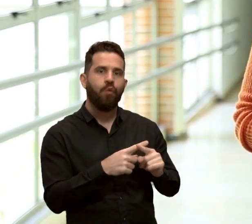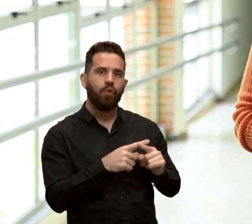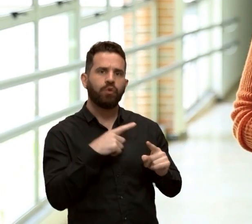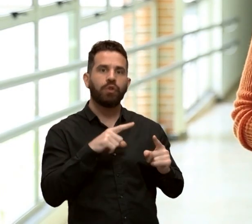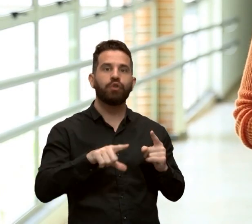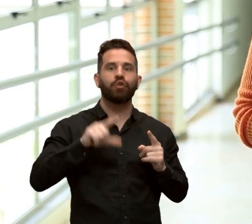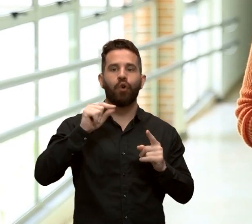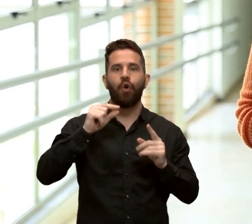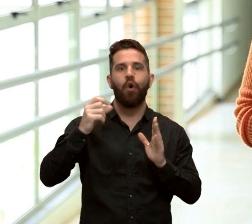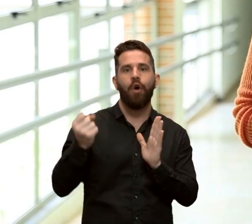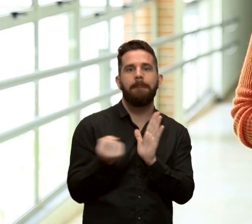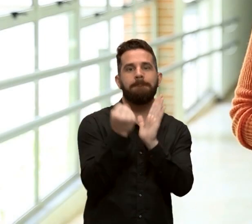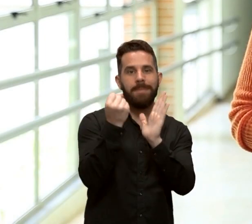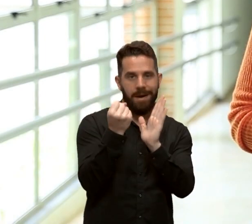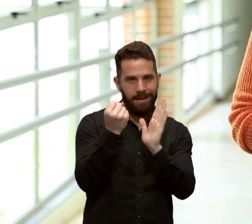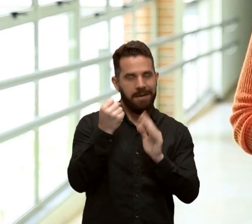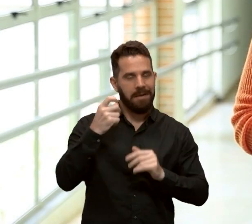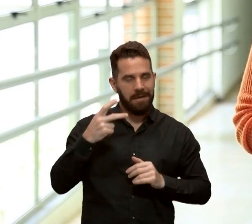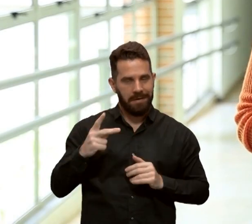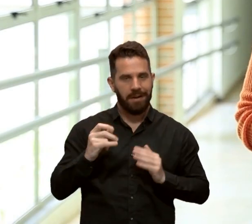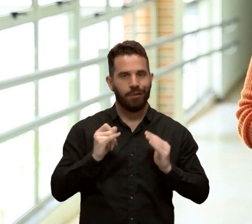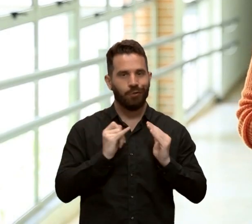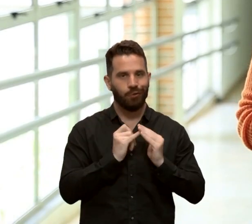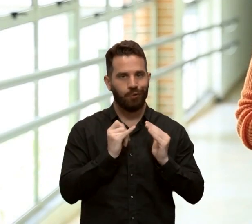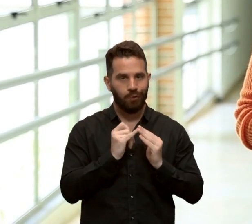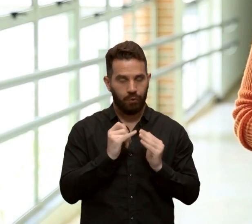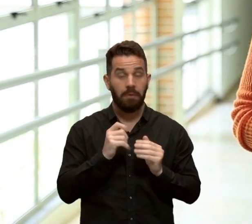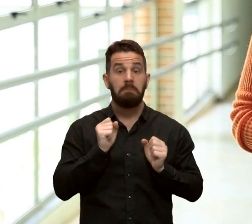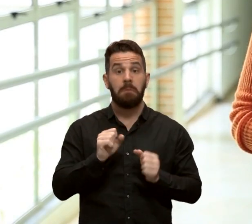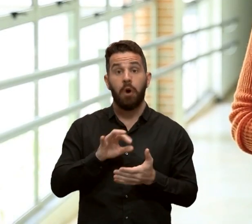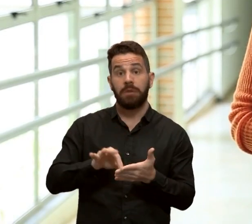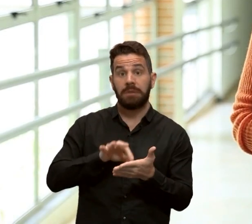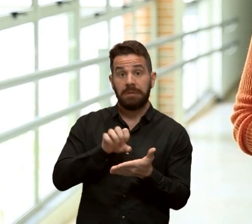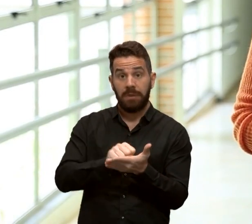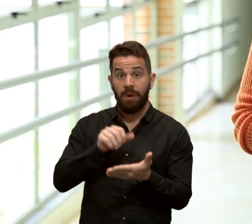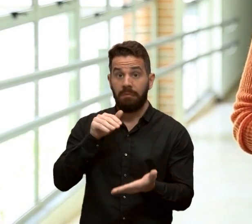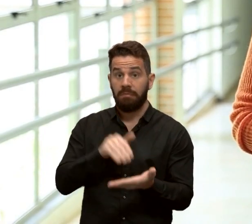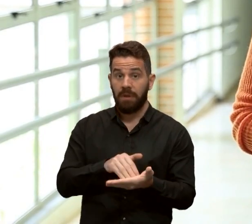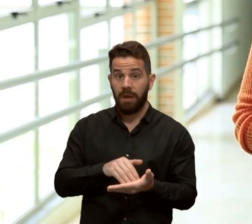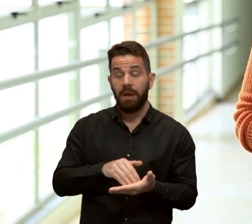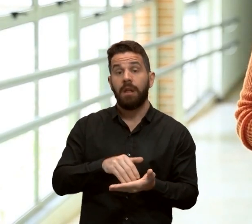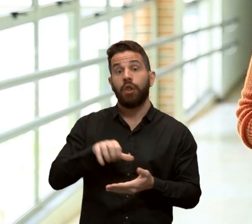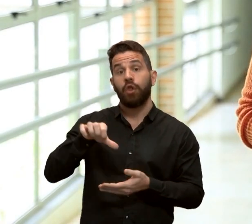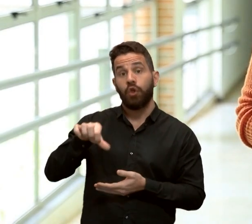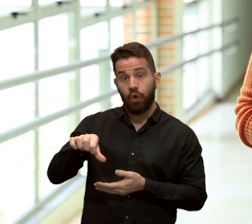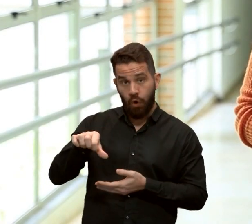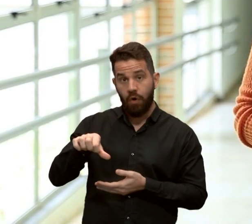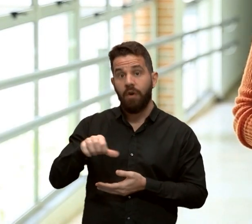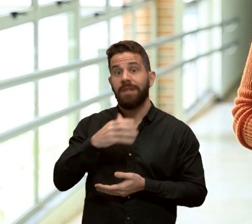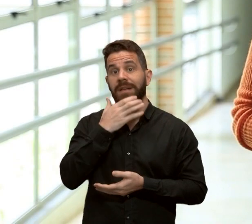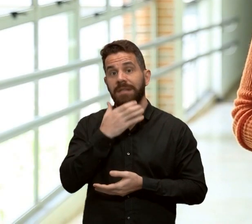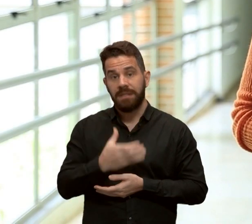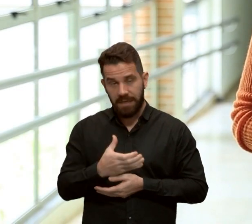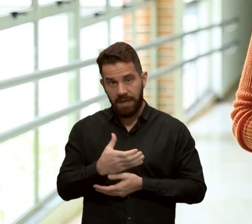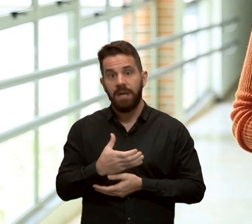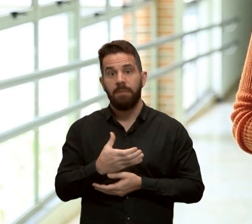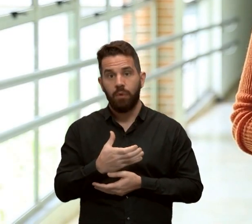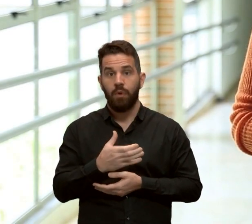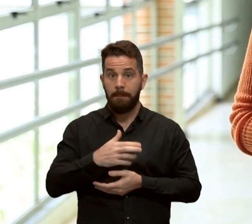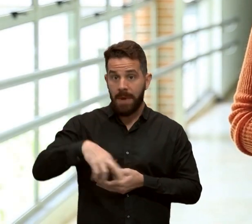logomarca. As inscrições podem ser feitas até o dia 9 de dezembro, ao meio-dia, pelo formulário encontrado no